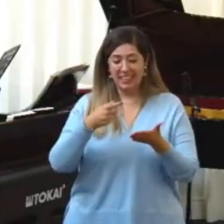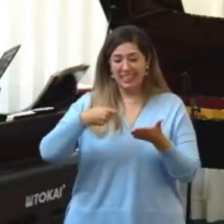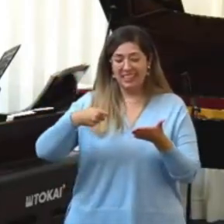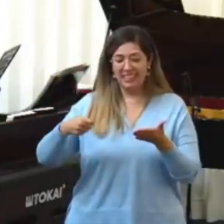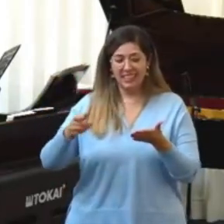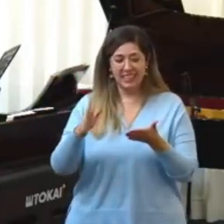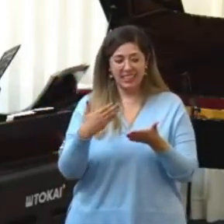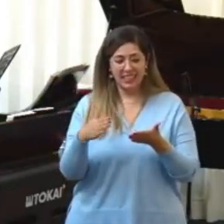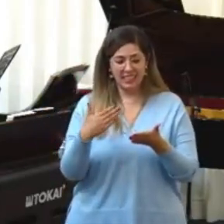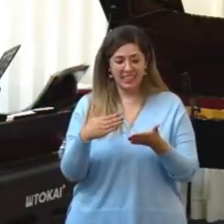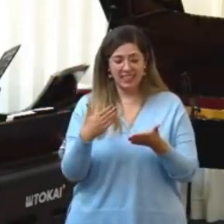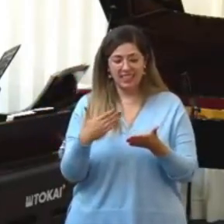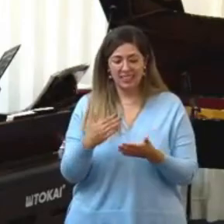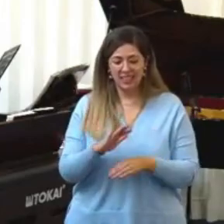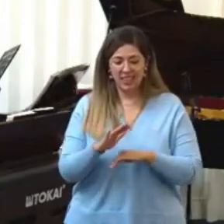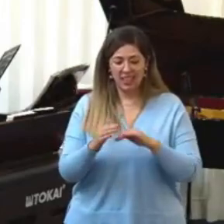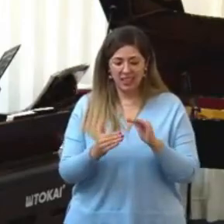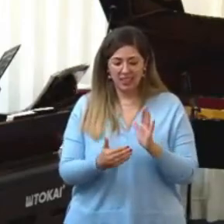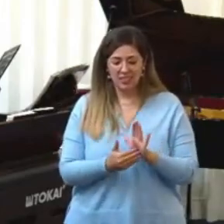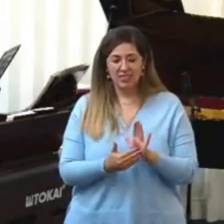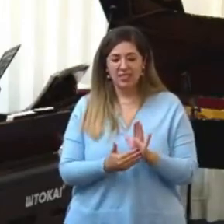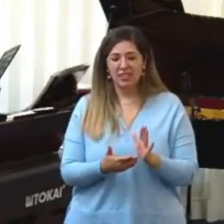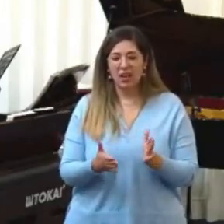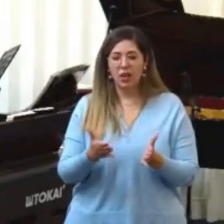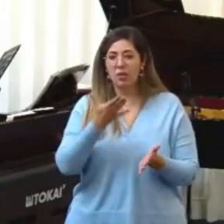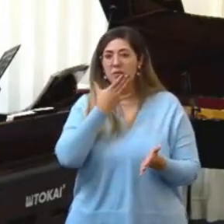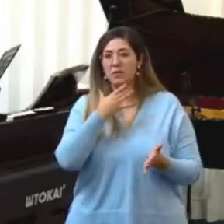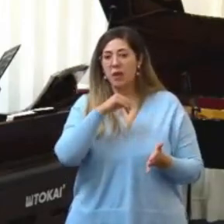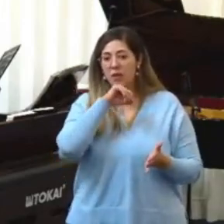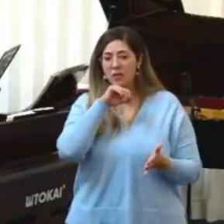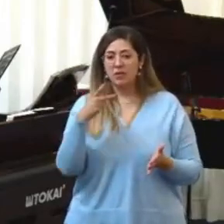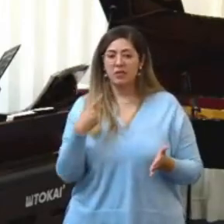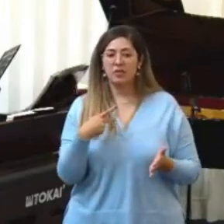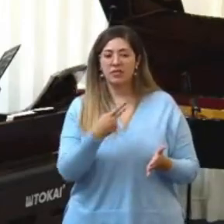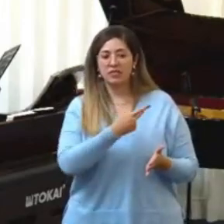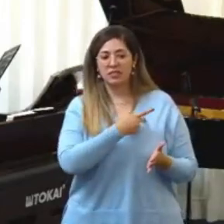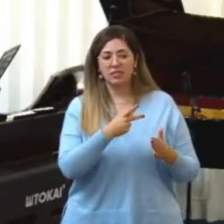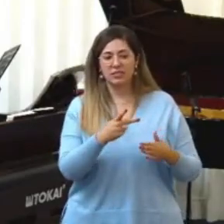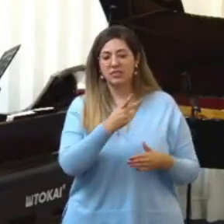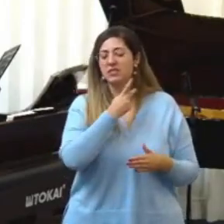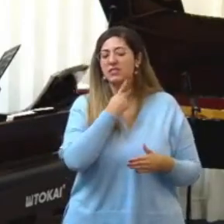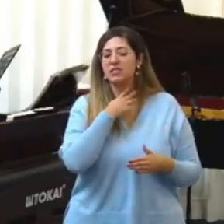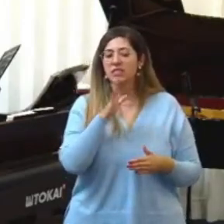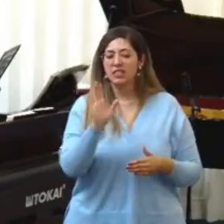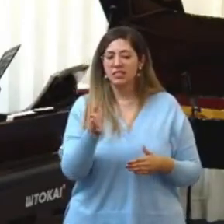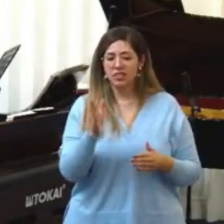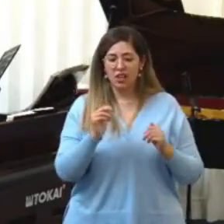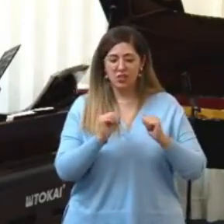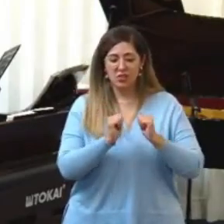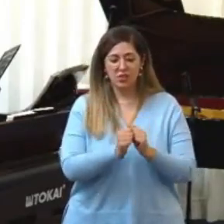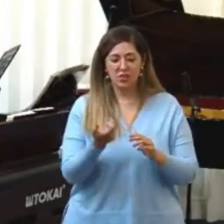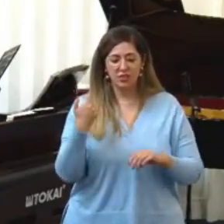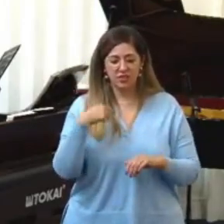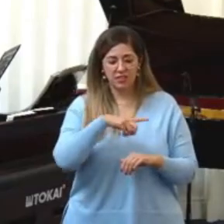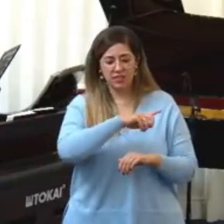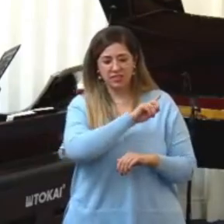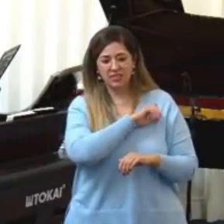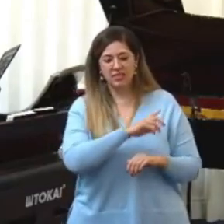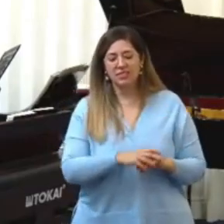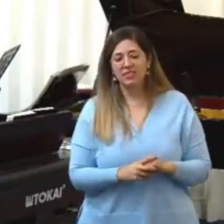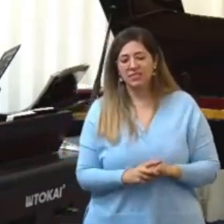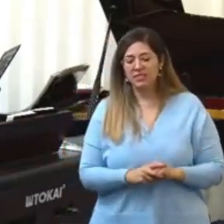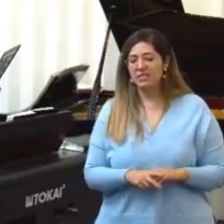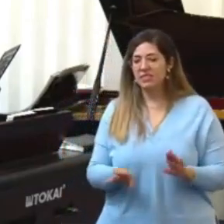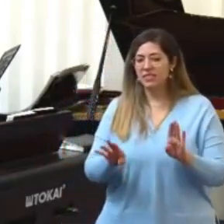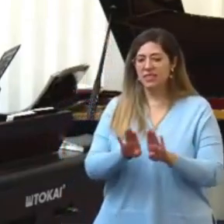com as crianças, tá? O Emílio Garofalo é um pastor presbiteriano, amigo nosso, já participou aqui, inclusive online, no tempo da pandemia,